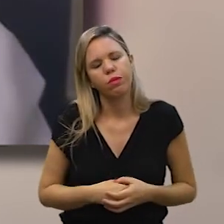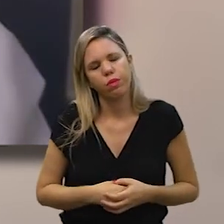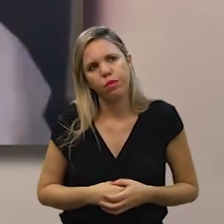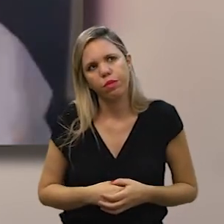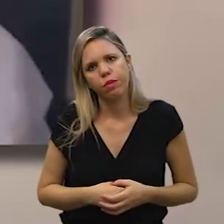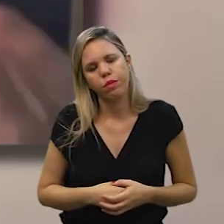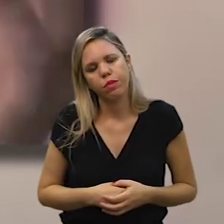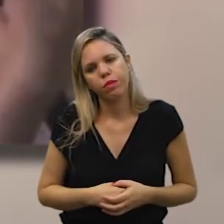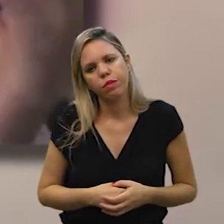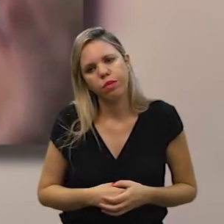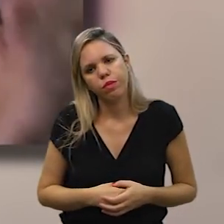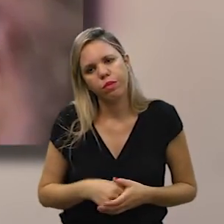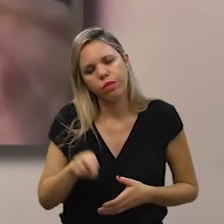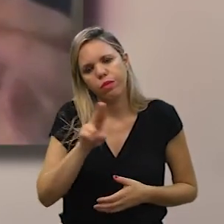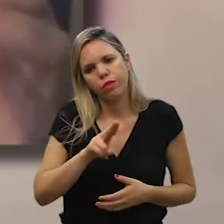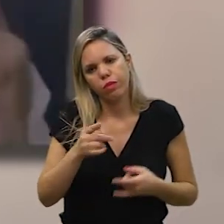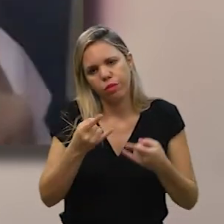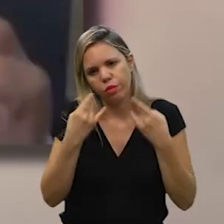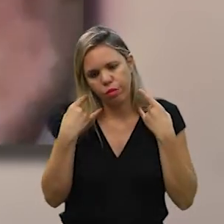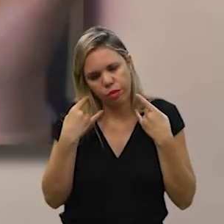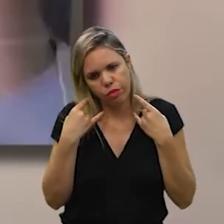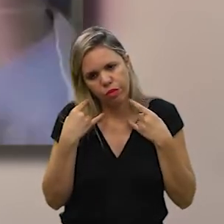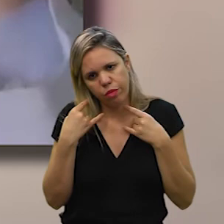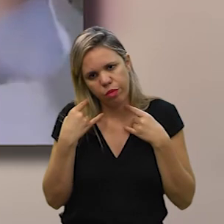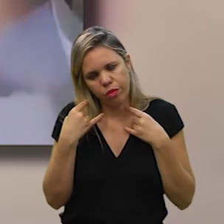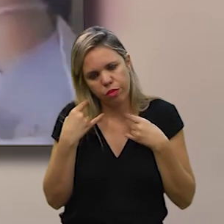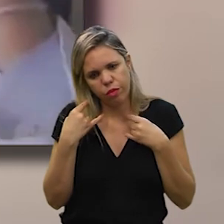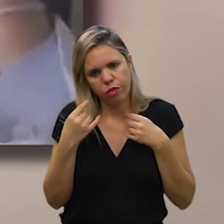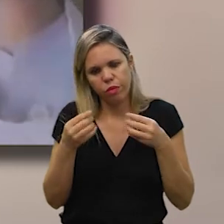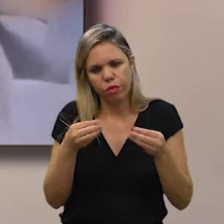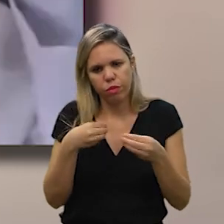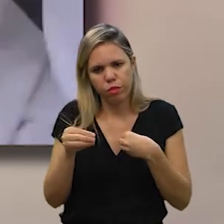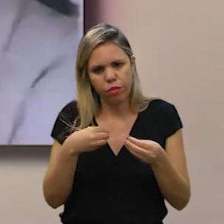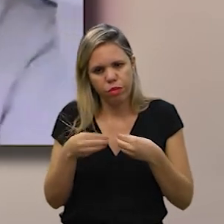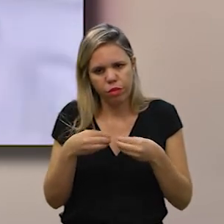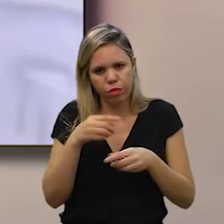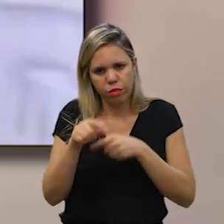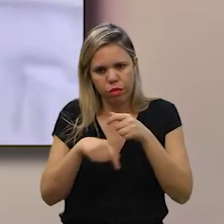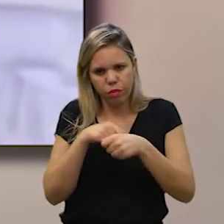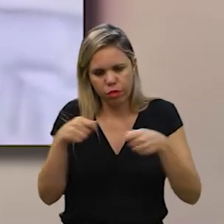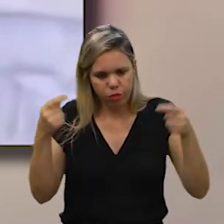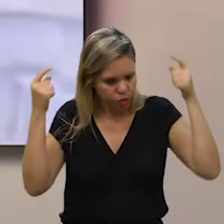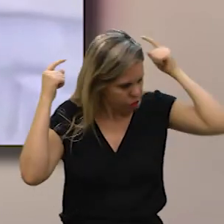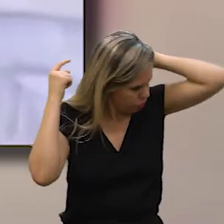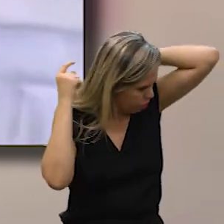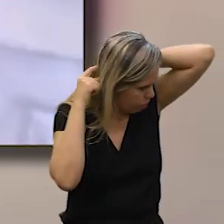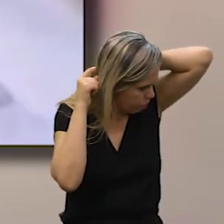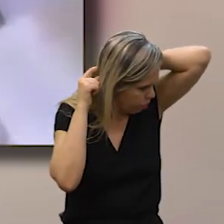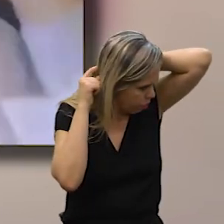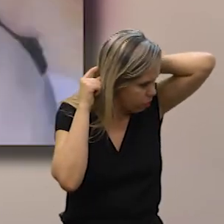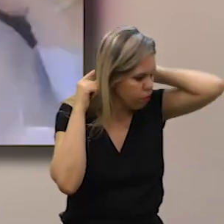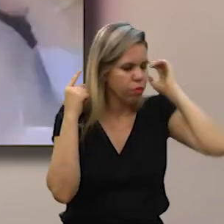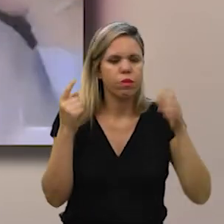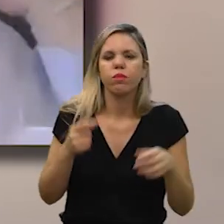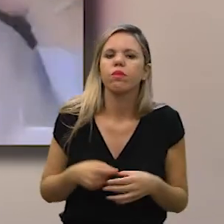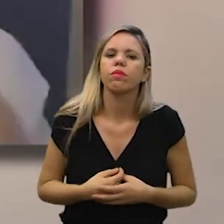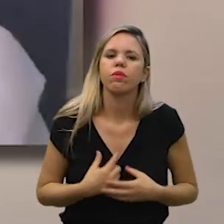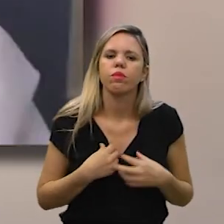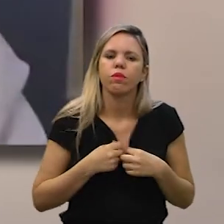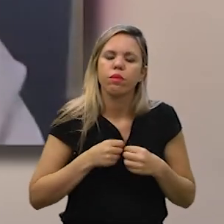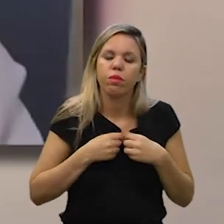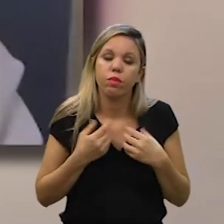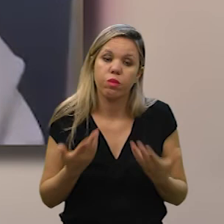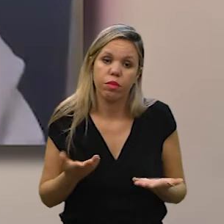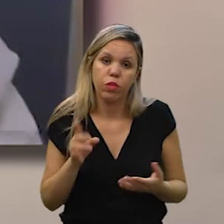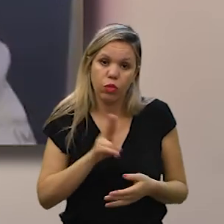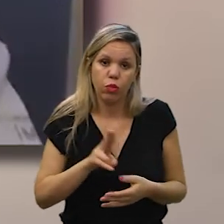ao invés de usar uma máscara com borracha, usa com aquela fita e amarra atrás da cabeça e atrás do pescoço,